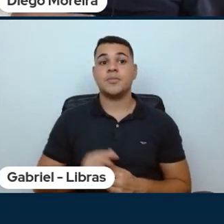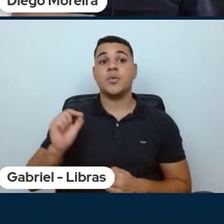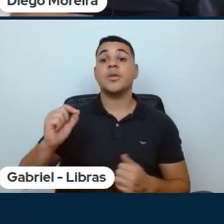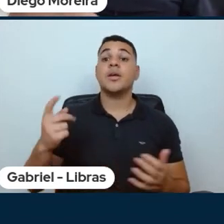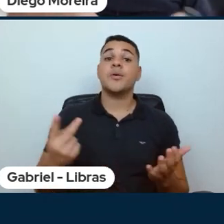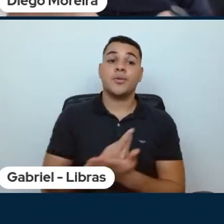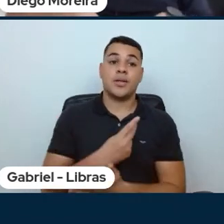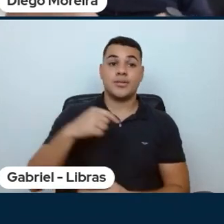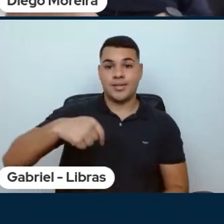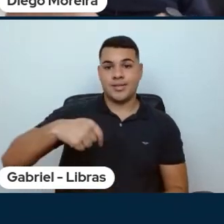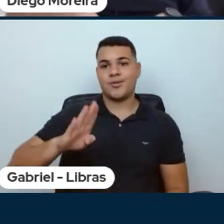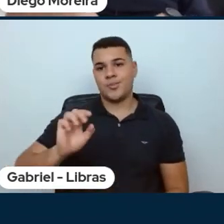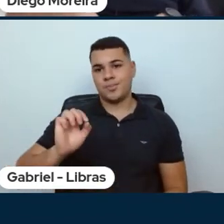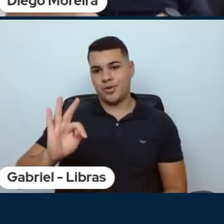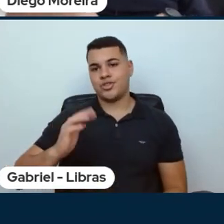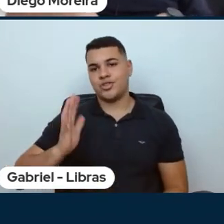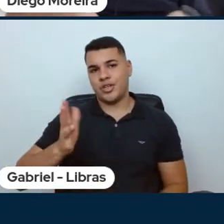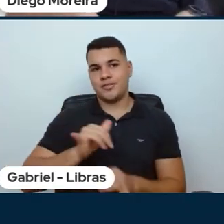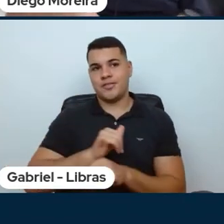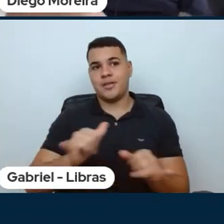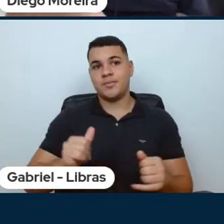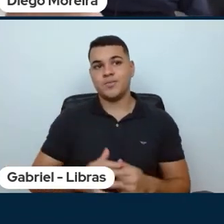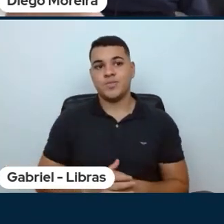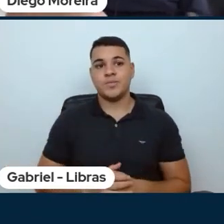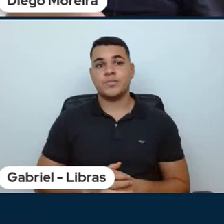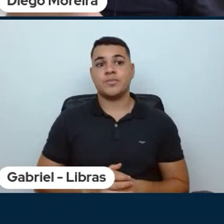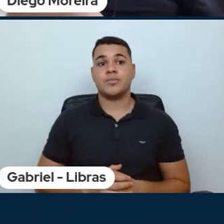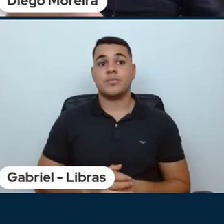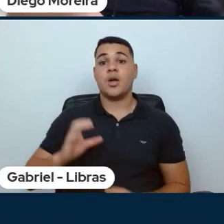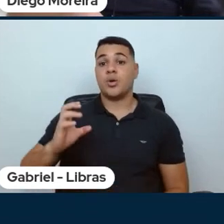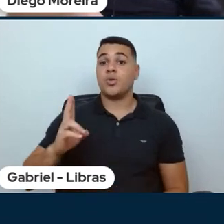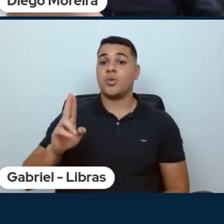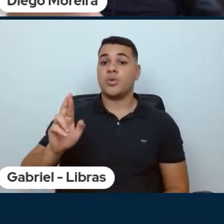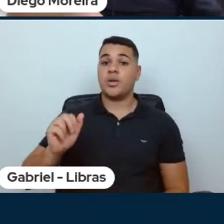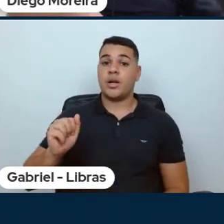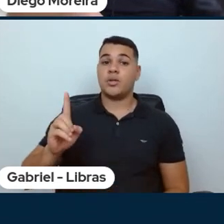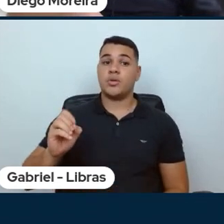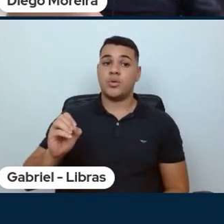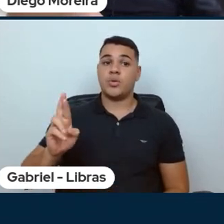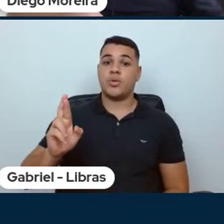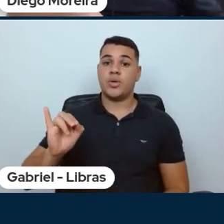propriamente dito? Né, a curadoria deles é um pouco mais,